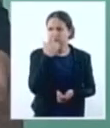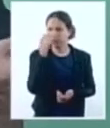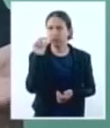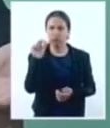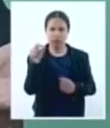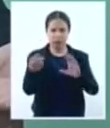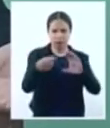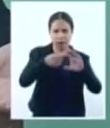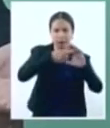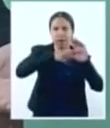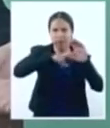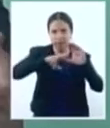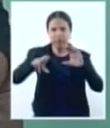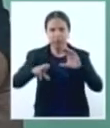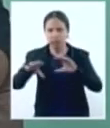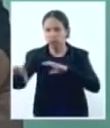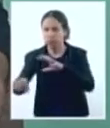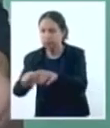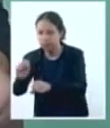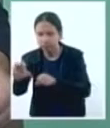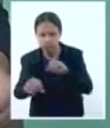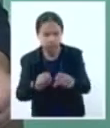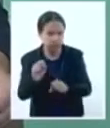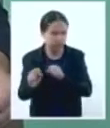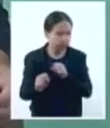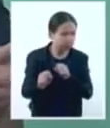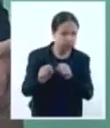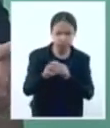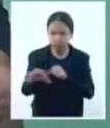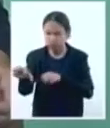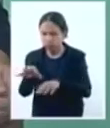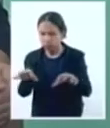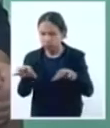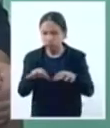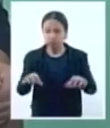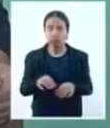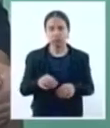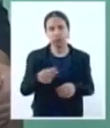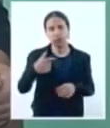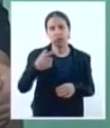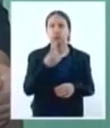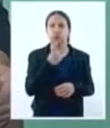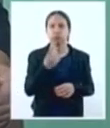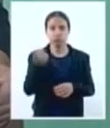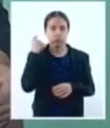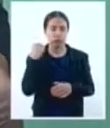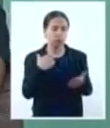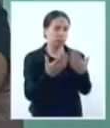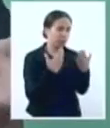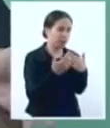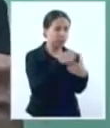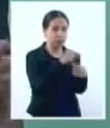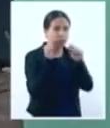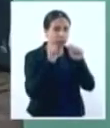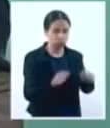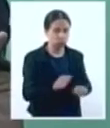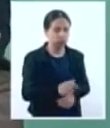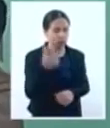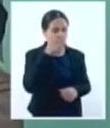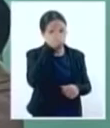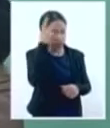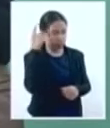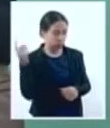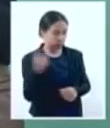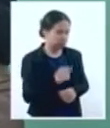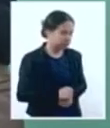Sim, coleta seletiva, você tem. Esses dias eu conversava até com o pessoal da assessoria e um outro rapaz que foi lá. Você tem cidades, por exemplo, lógico,